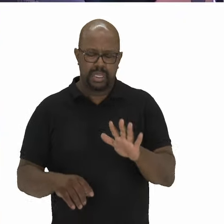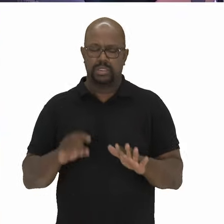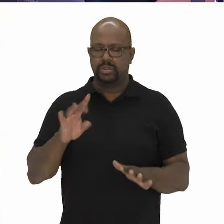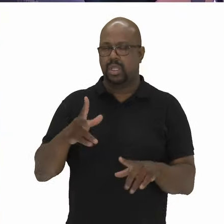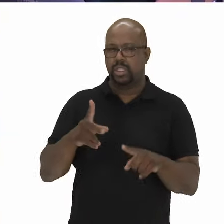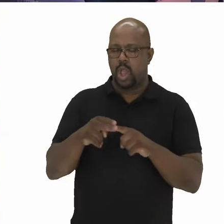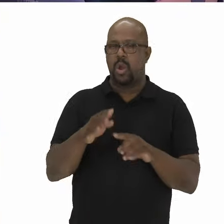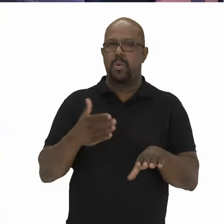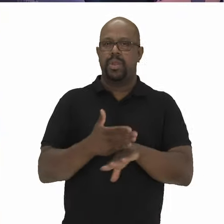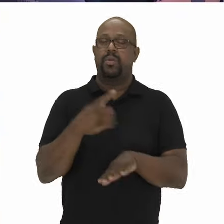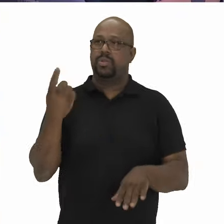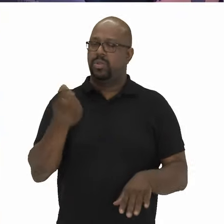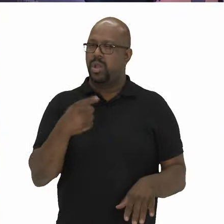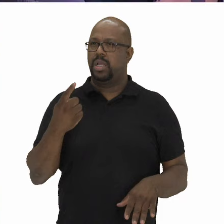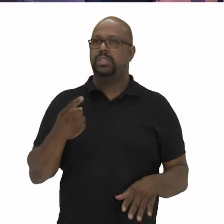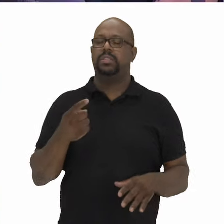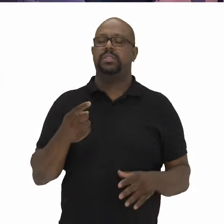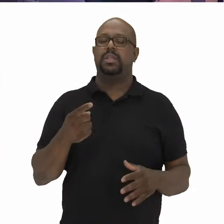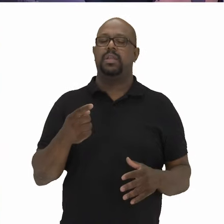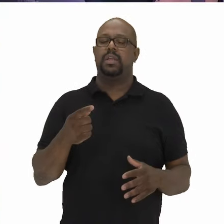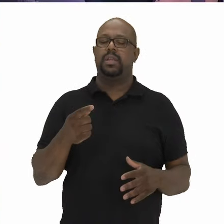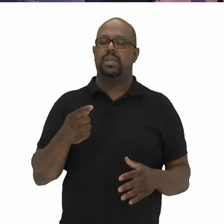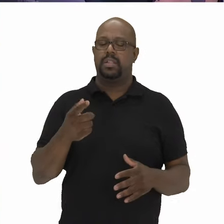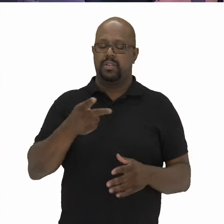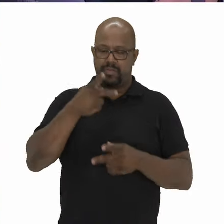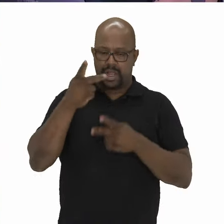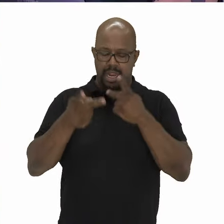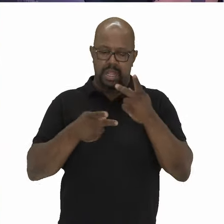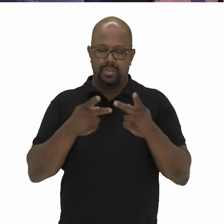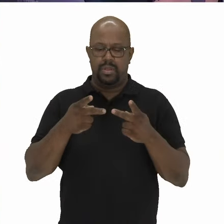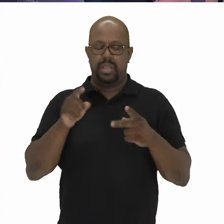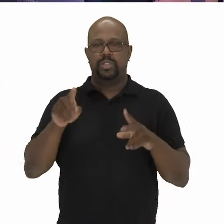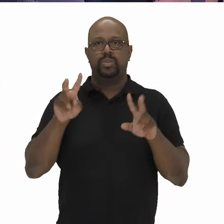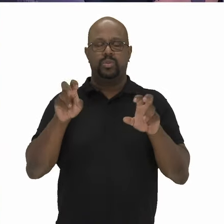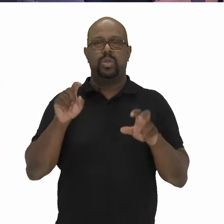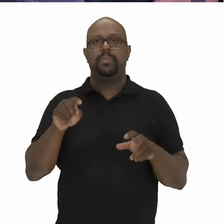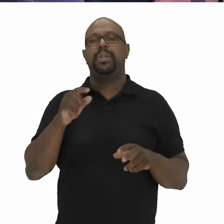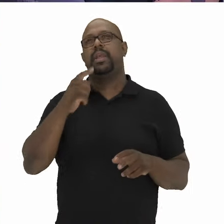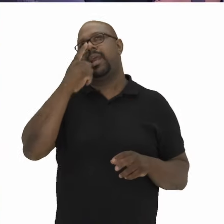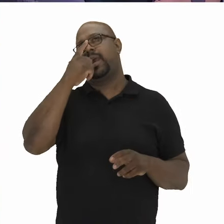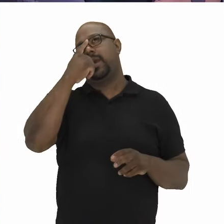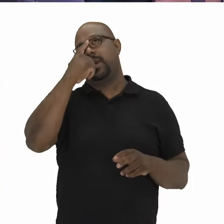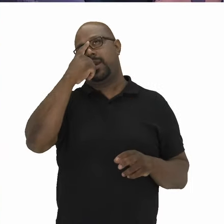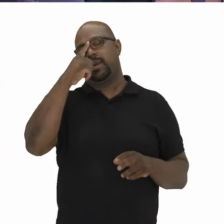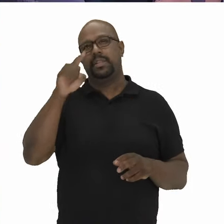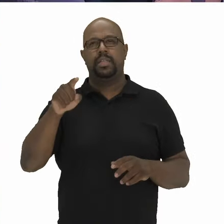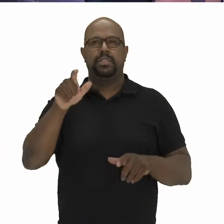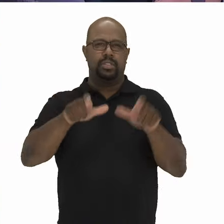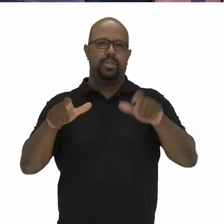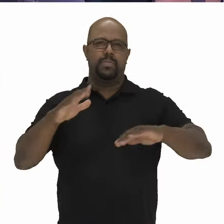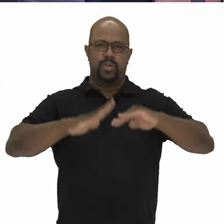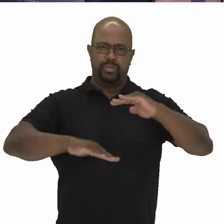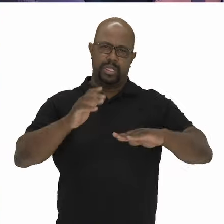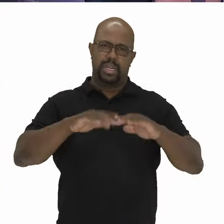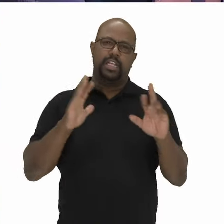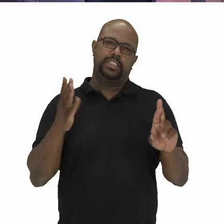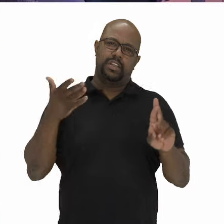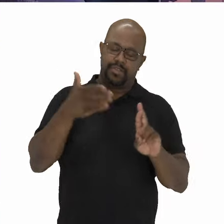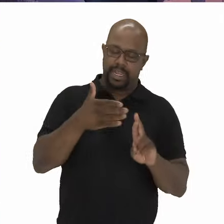só ag ter um pendo mas quando nós quando tava sendo falado né da questão eh desses